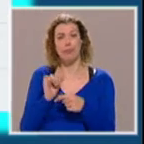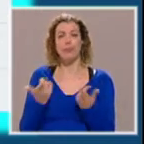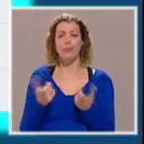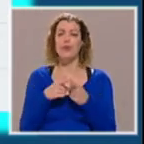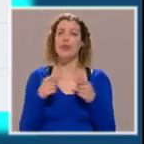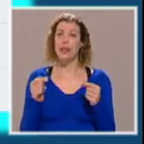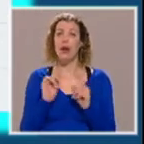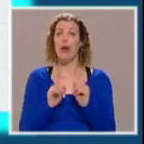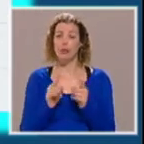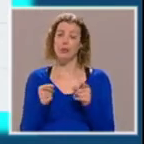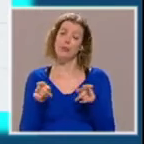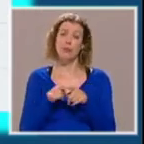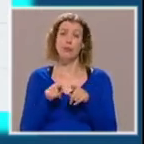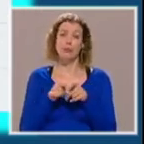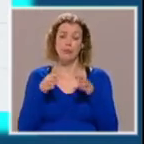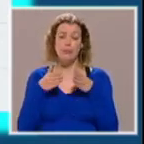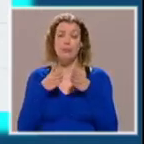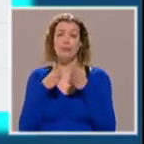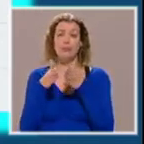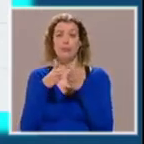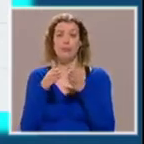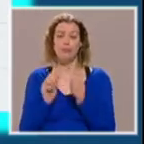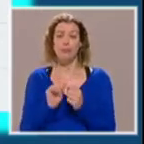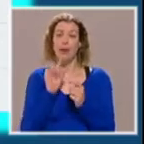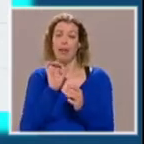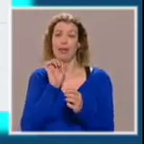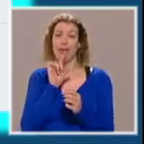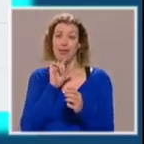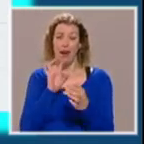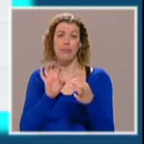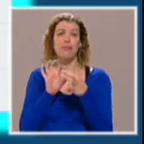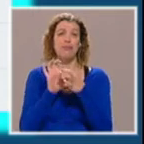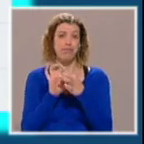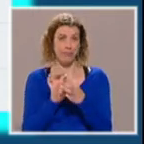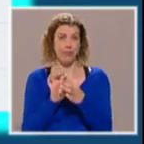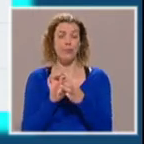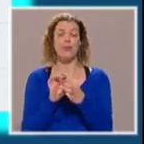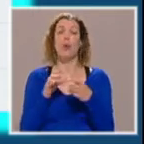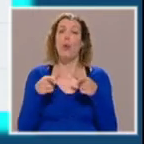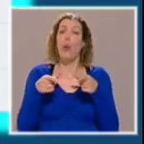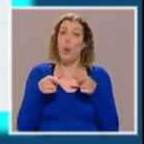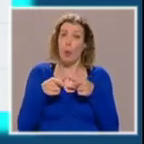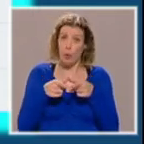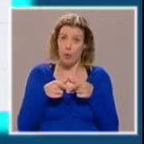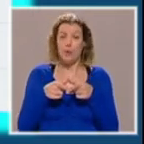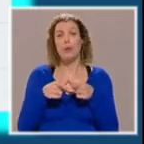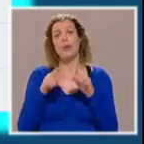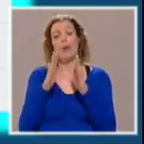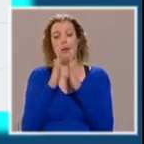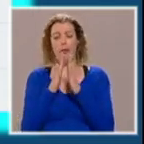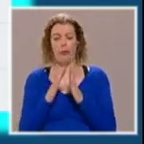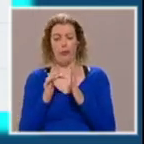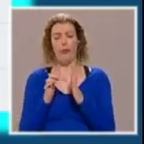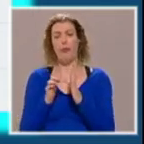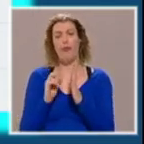é um canal que permite a ligação entre o útero e a vulva.